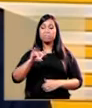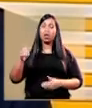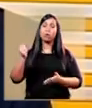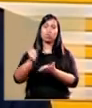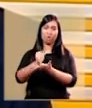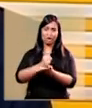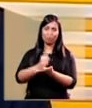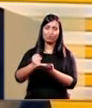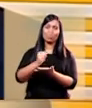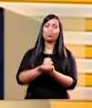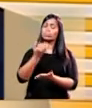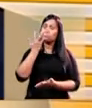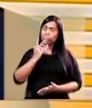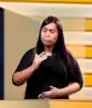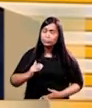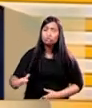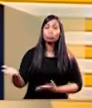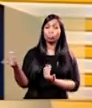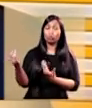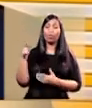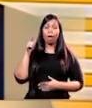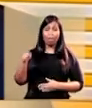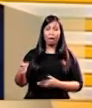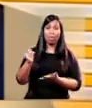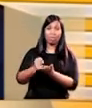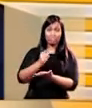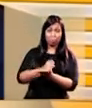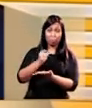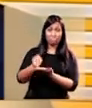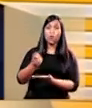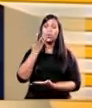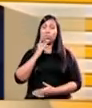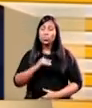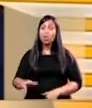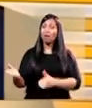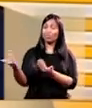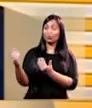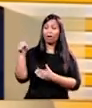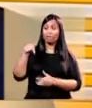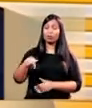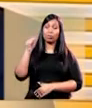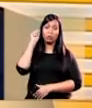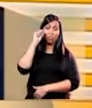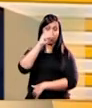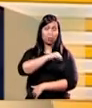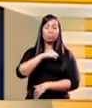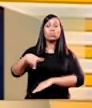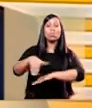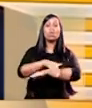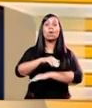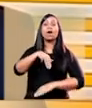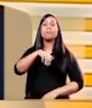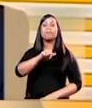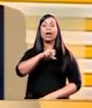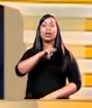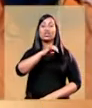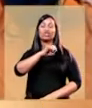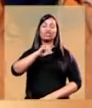ao cartório da Infância e da Juventude. Lá no cartório da Infância e da Juventude, que é aqui em São José do Rio Preto, fica aqui na Marechal